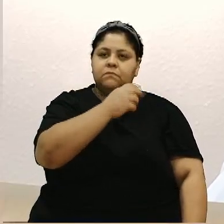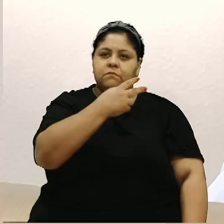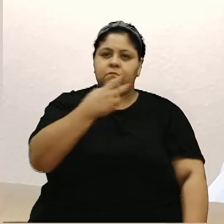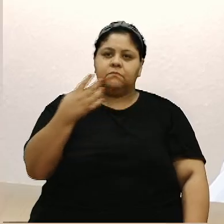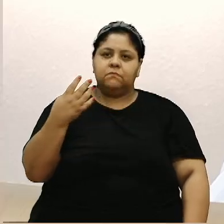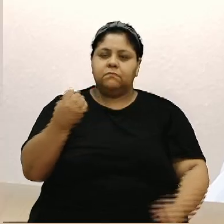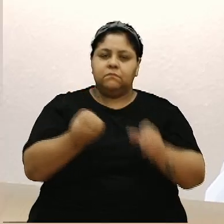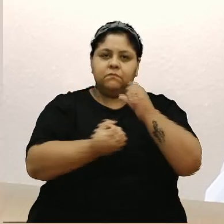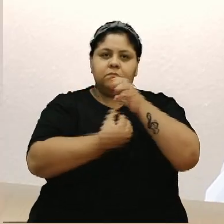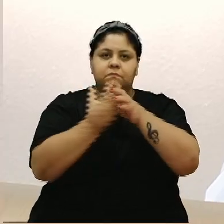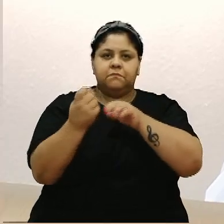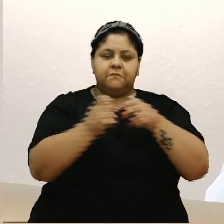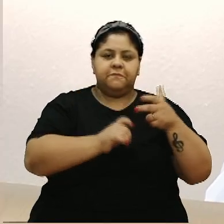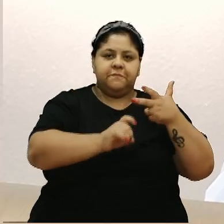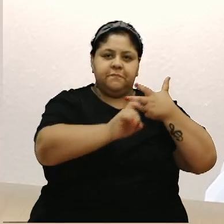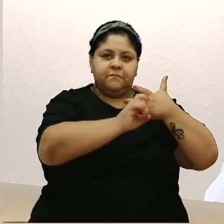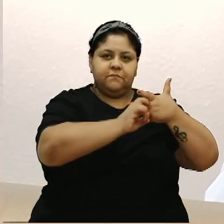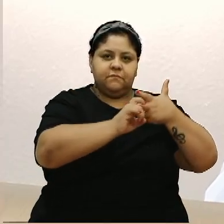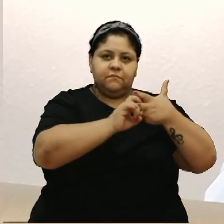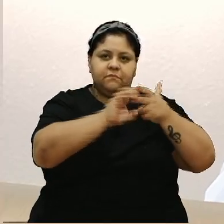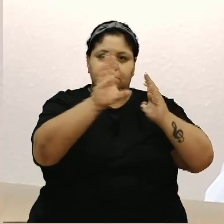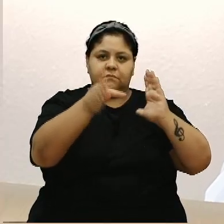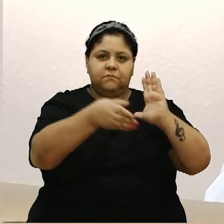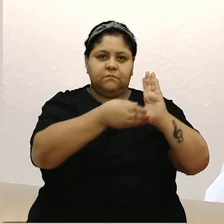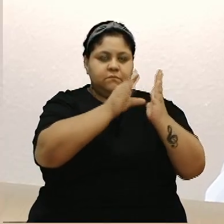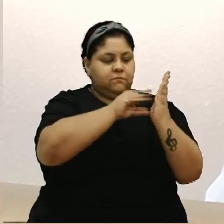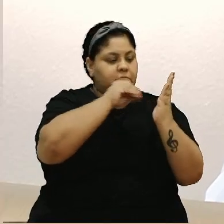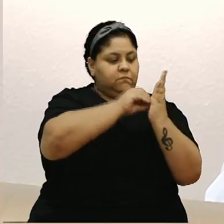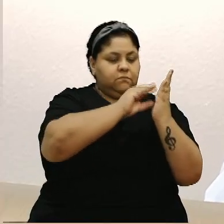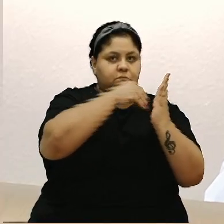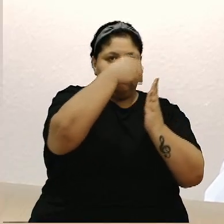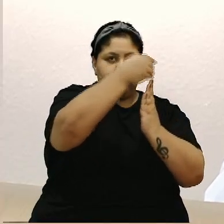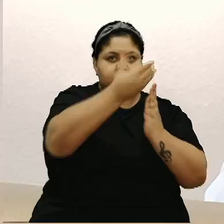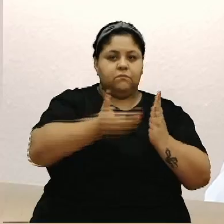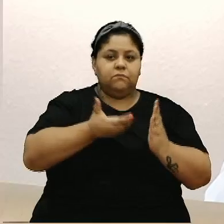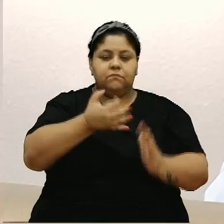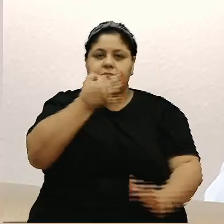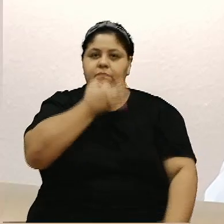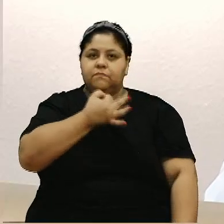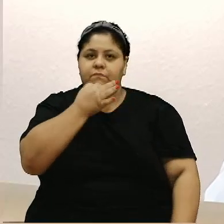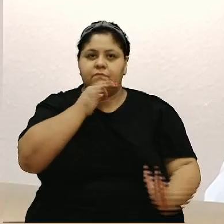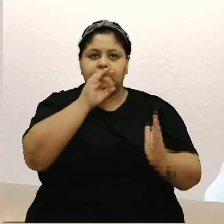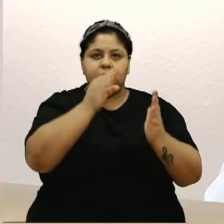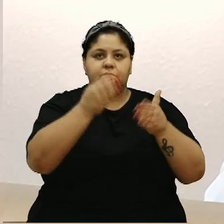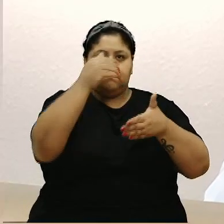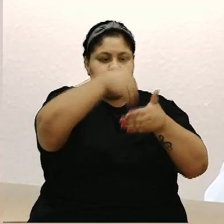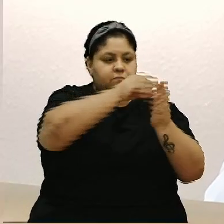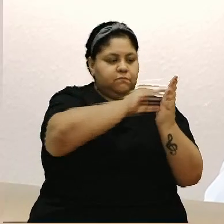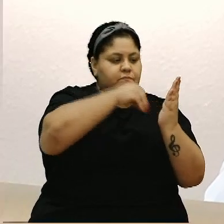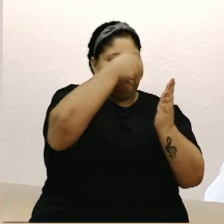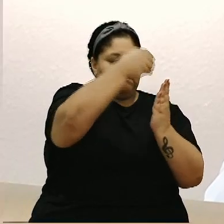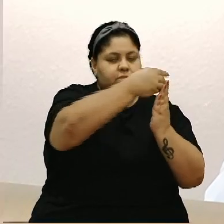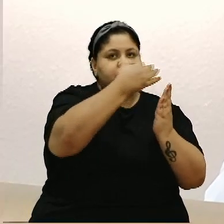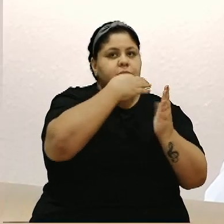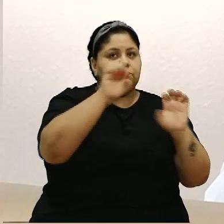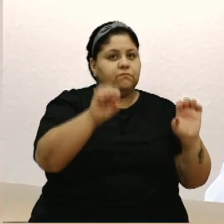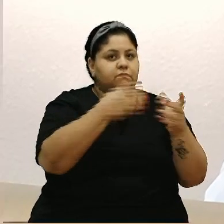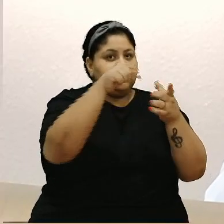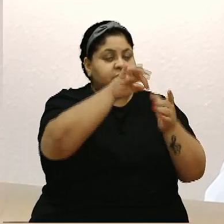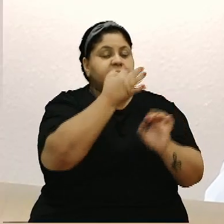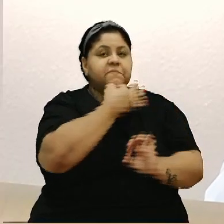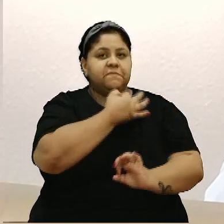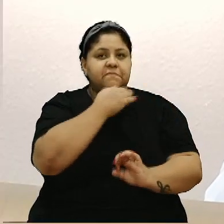188/2024, de autoria do Poder Executivo, que inclui o Natal de Caxias do Sul no calendário oficial do evento do município de Caxias do